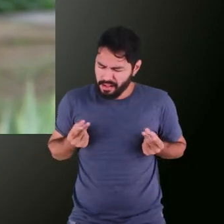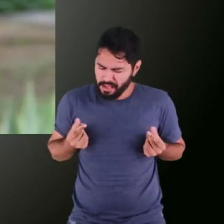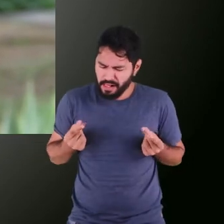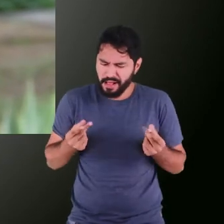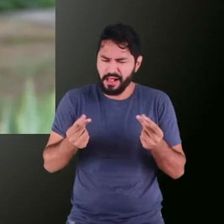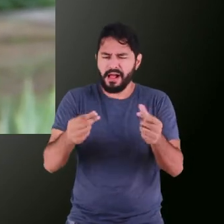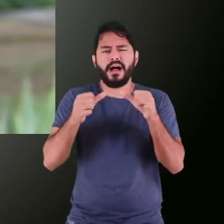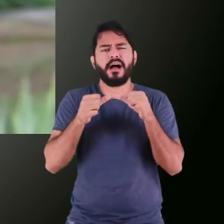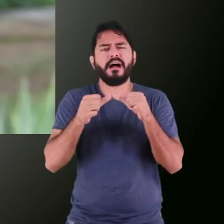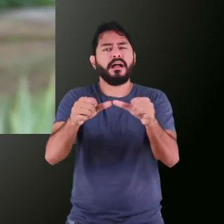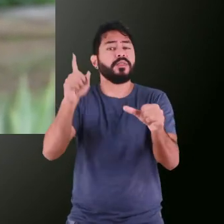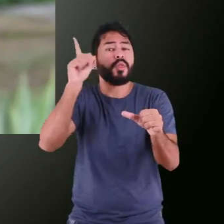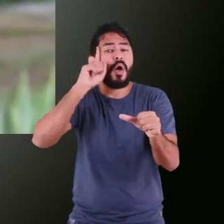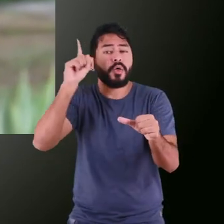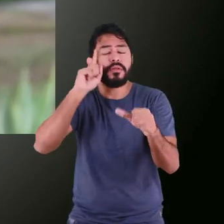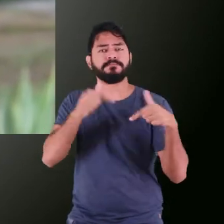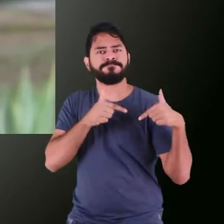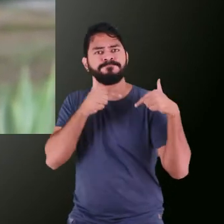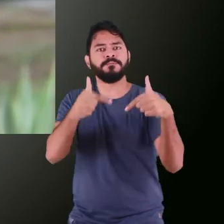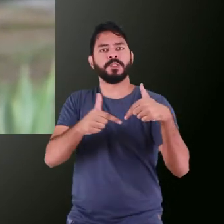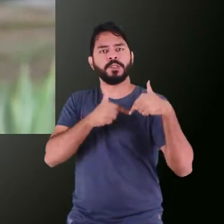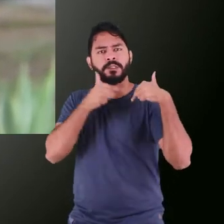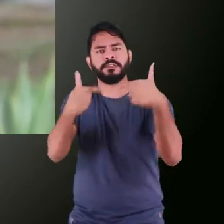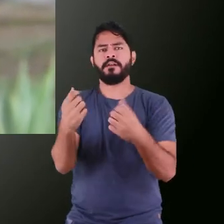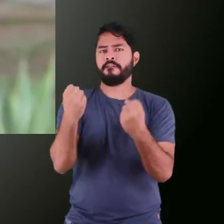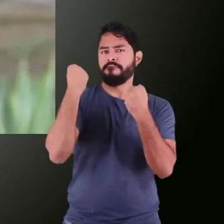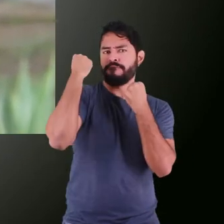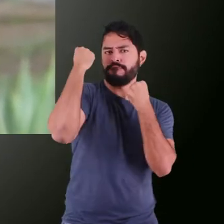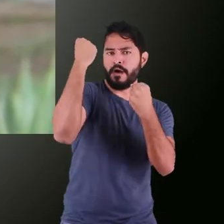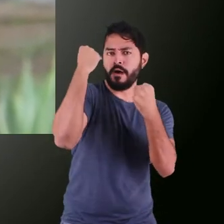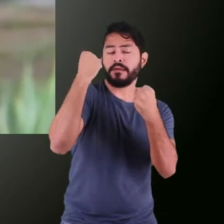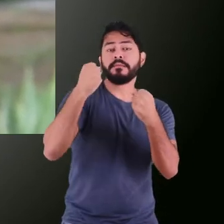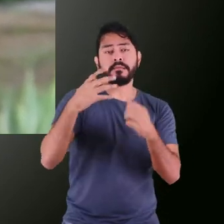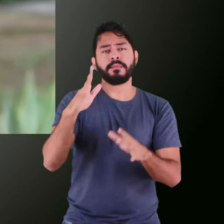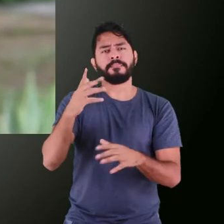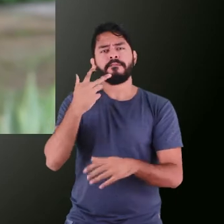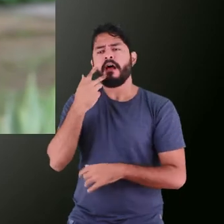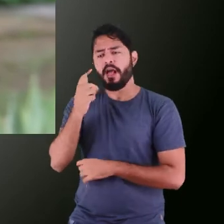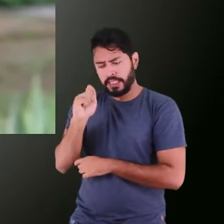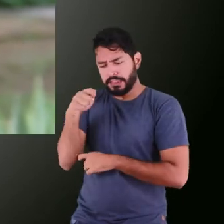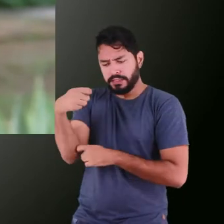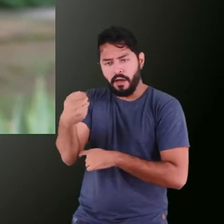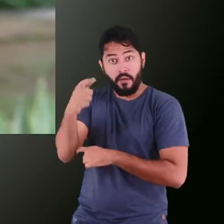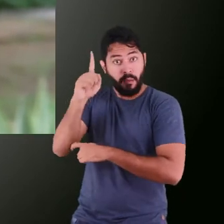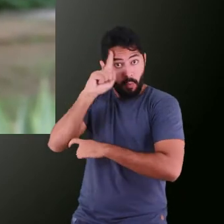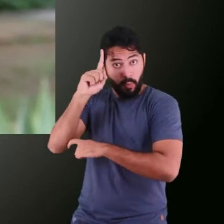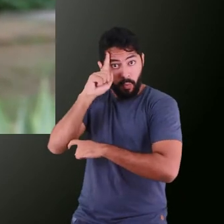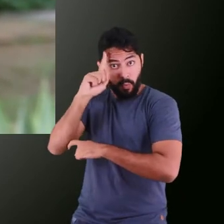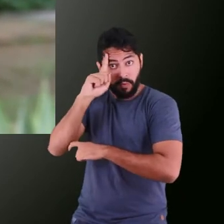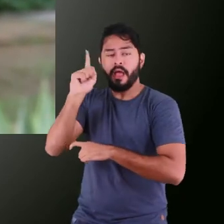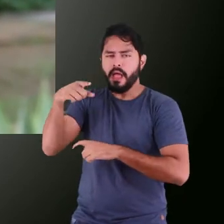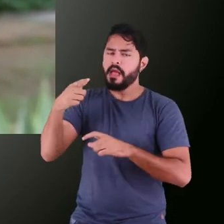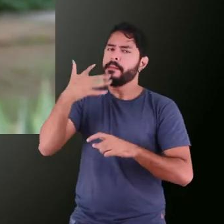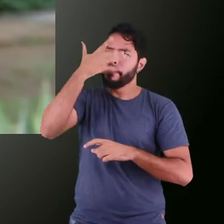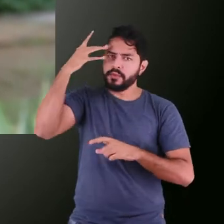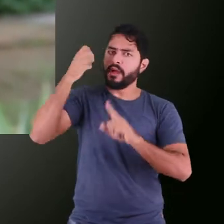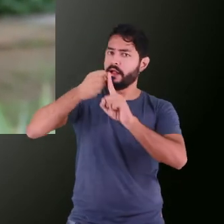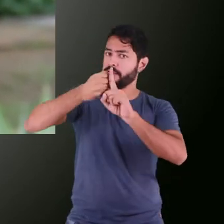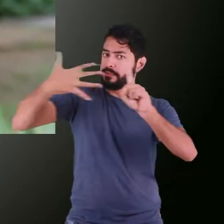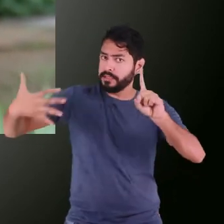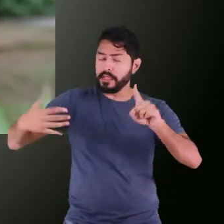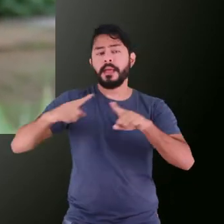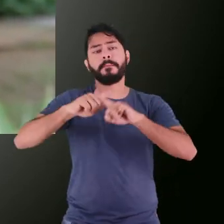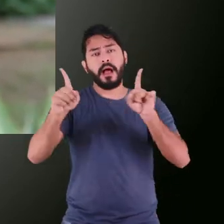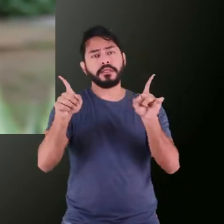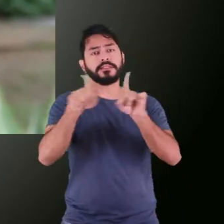infinita, né? Uma luta que precisa operar no nosso cotidiano de uma maneira forte. Quando eu digo nosso cotidiano, é o cotidiano